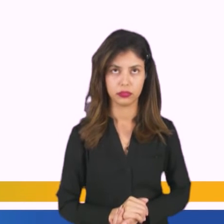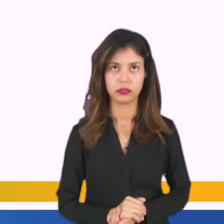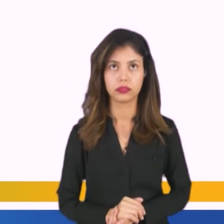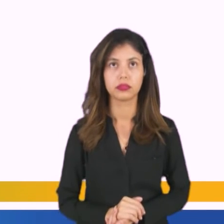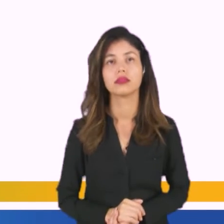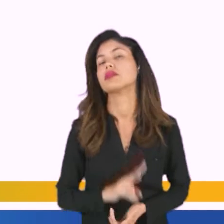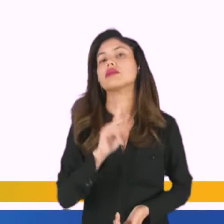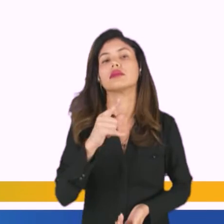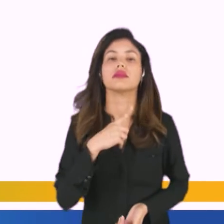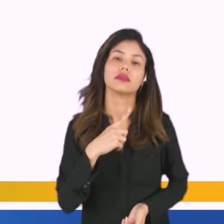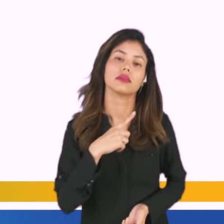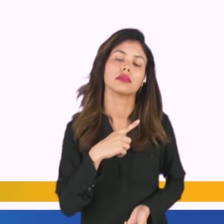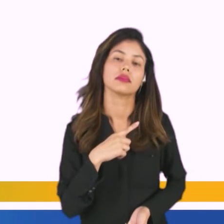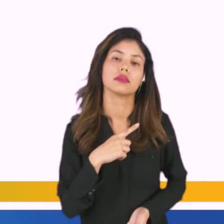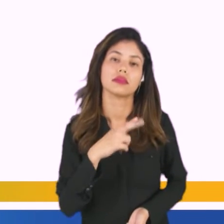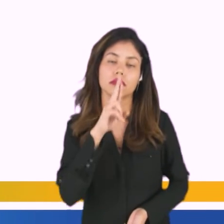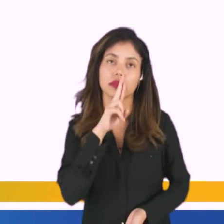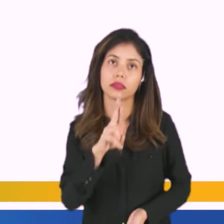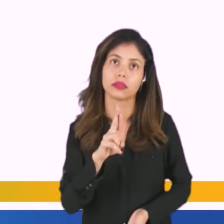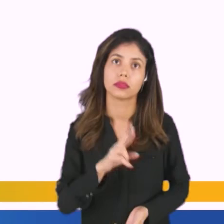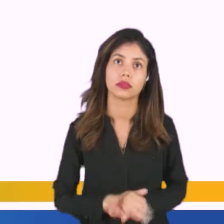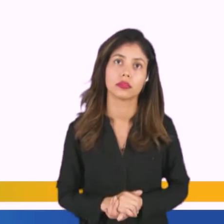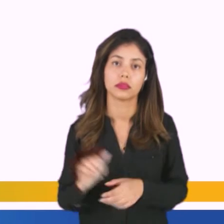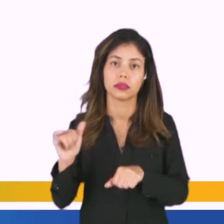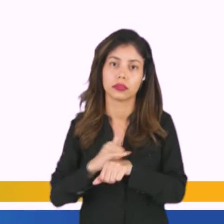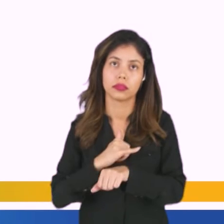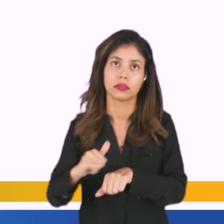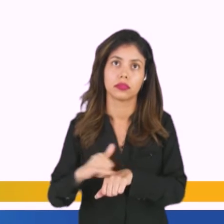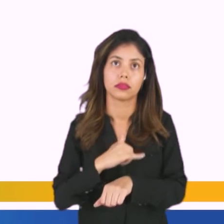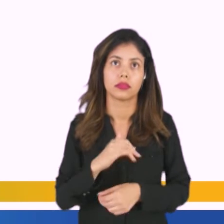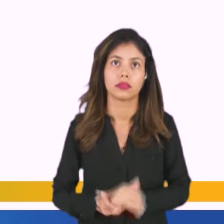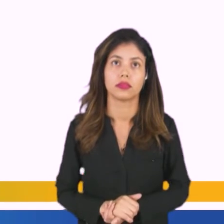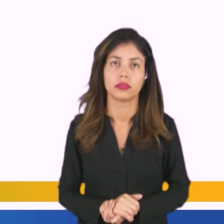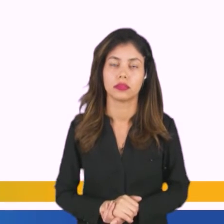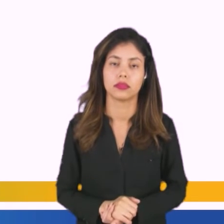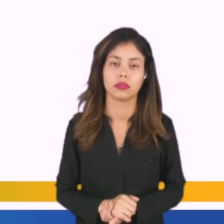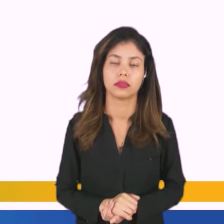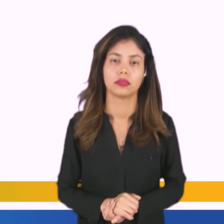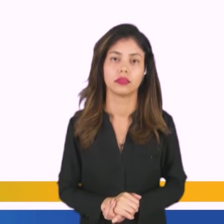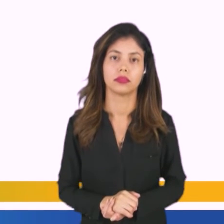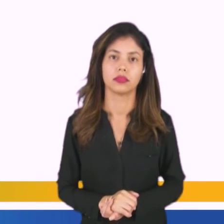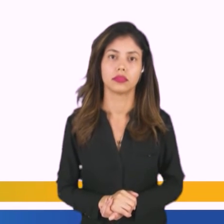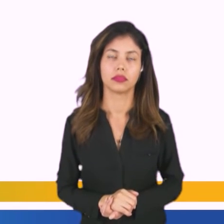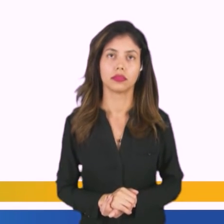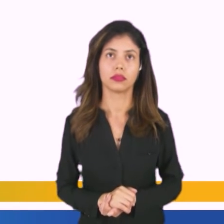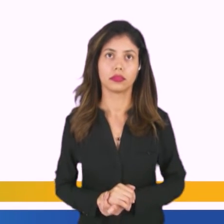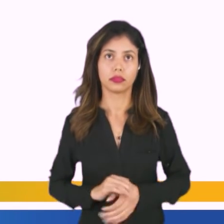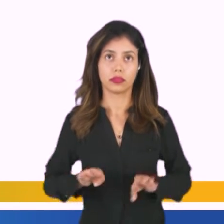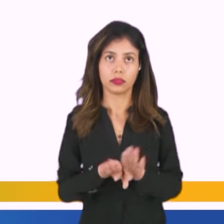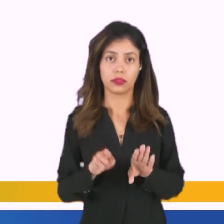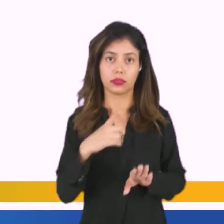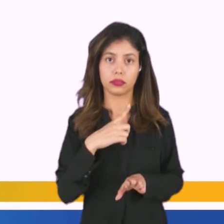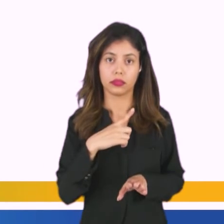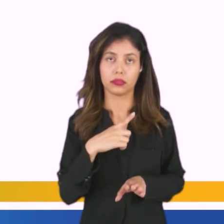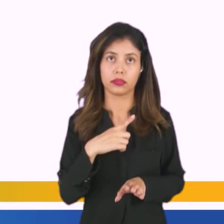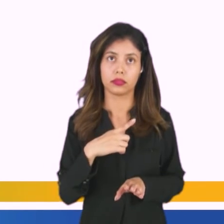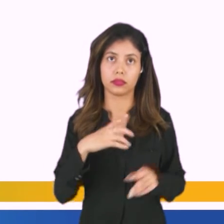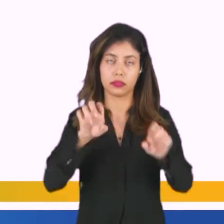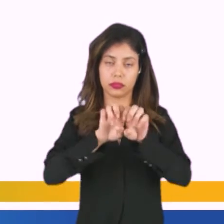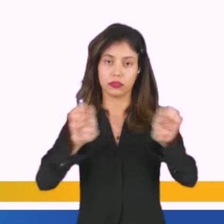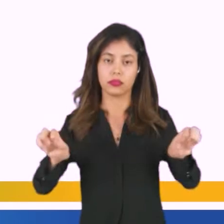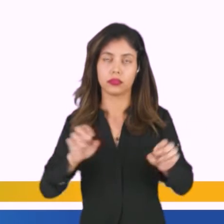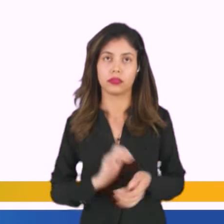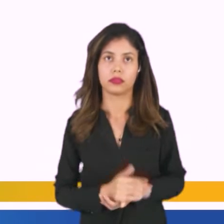igual a 3. E aí, resolvendo essa estratégia, e aí nós teremos a seguinte